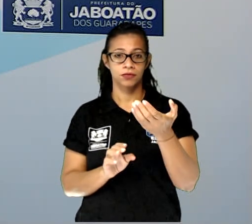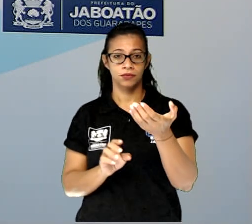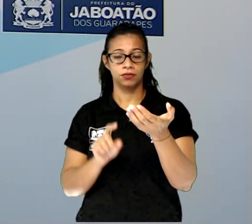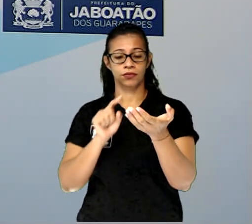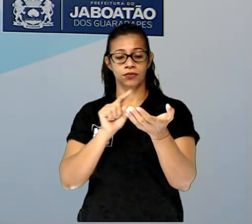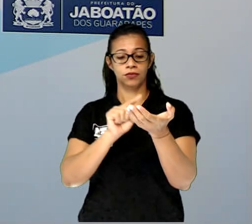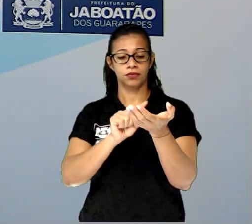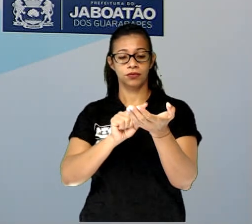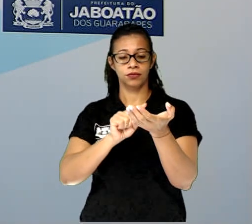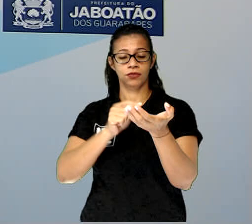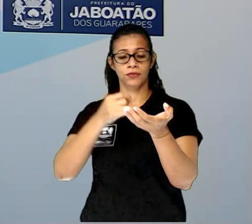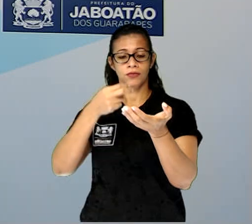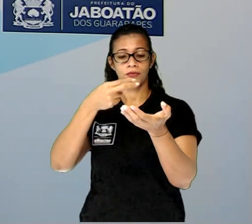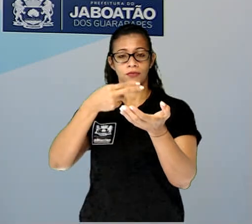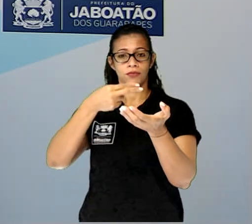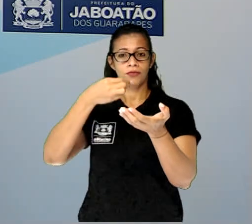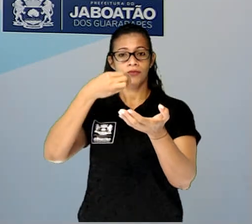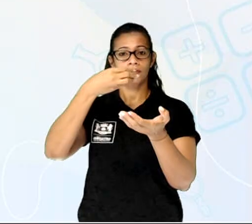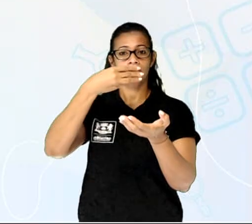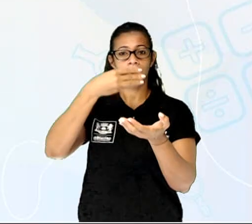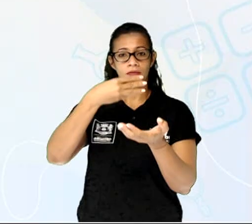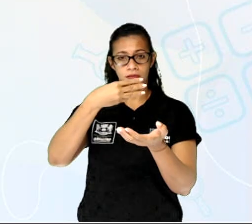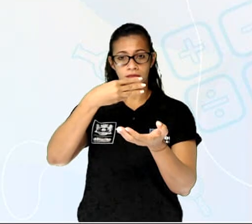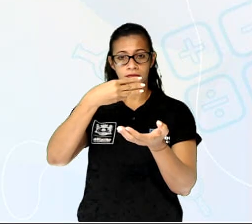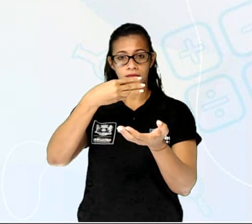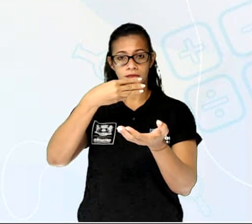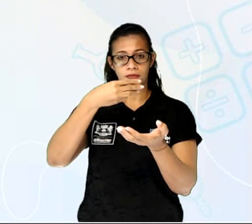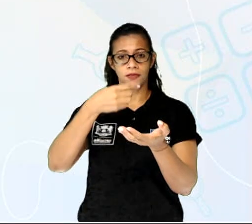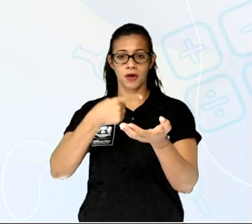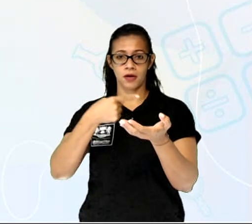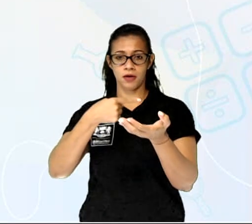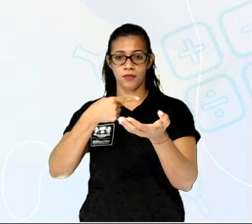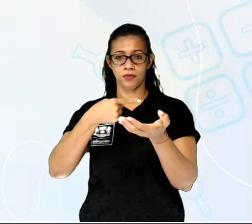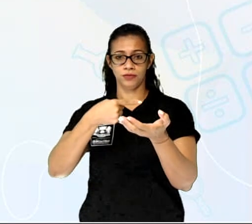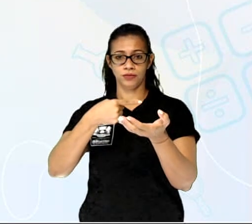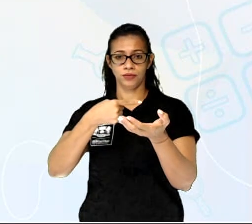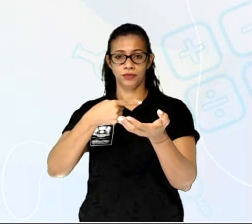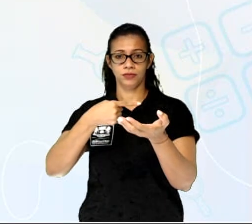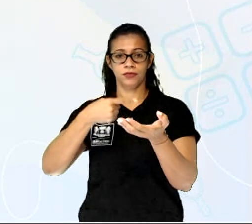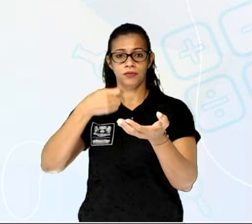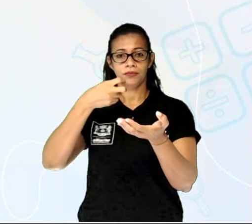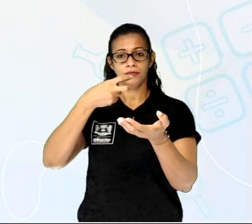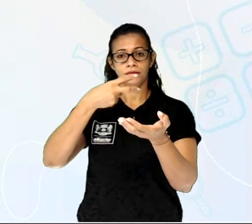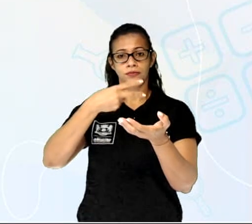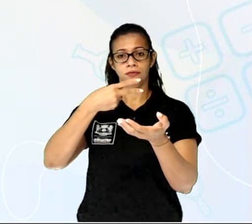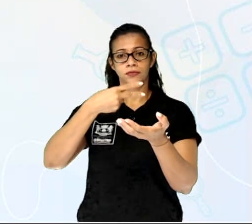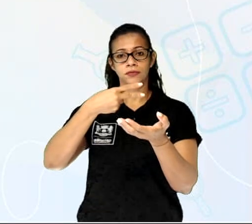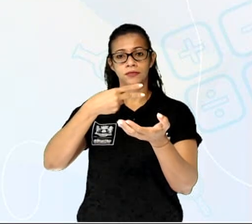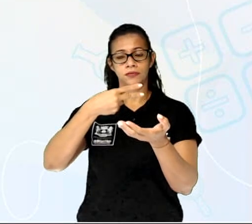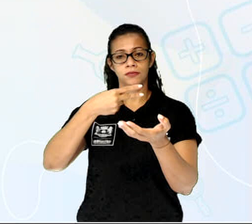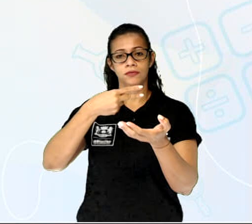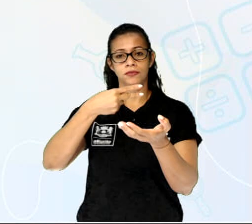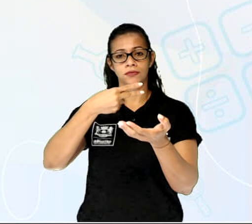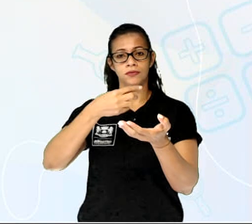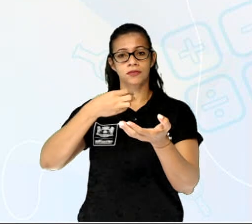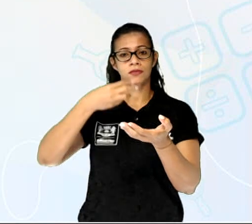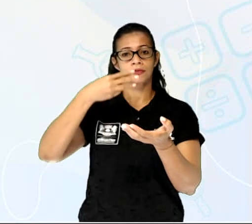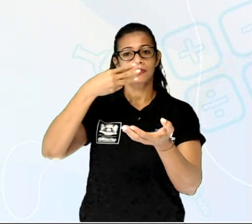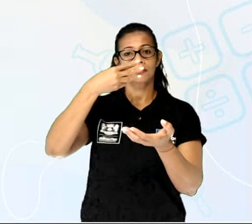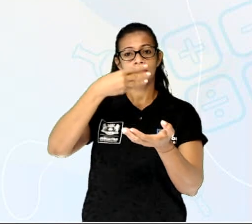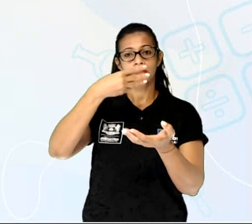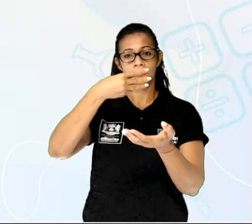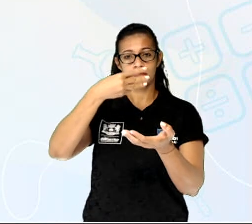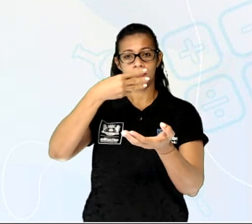área 2 e área 3. Olha aí na tela, área 1 no Equador, área 2 no Trópico de Câncer e